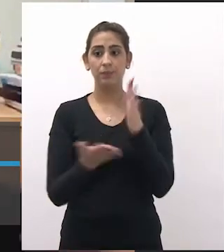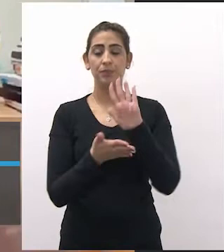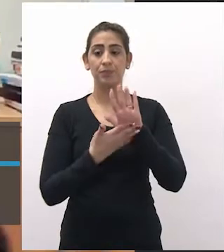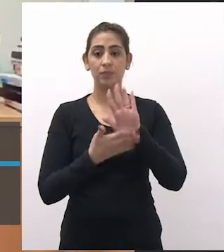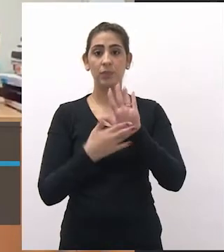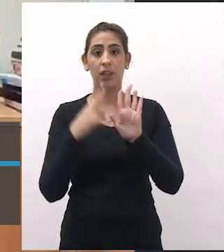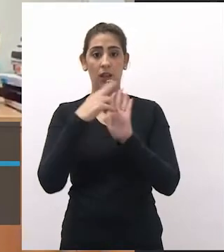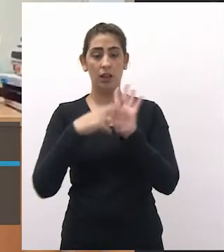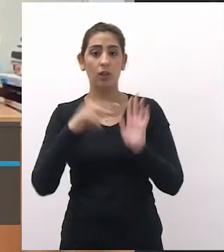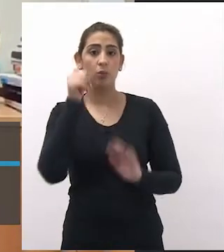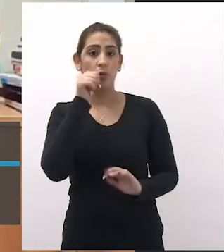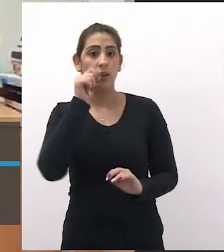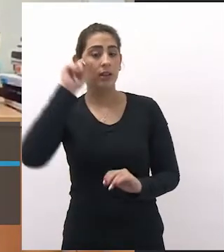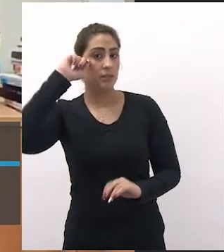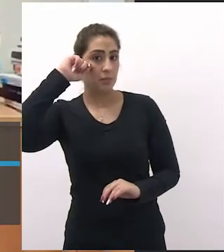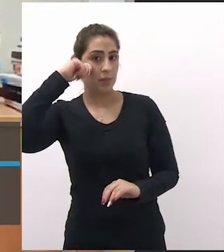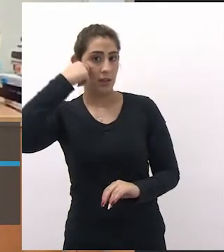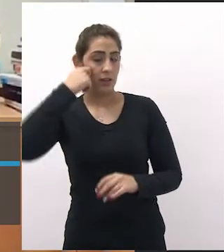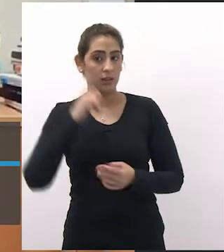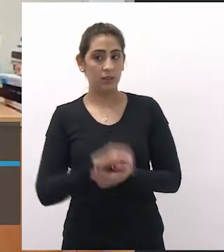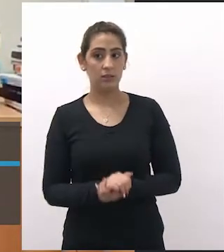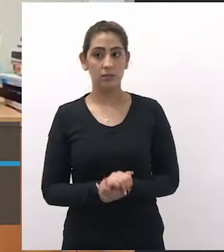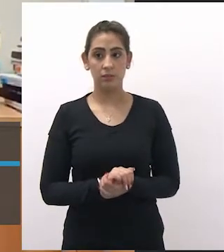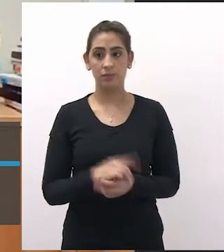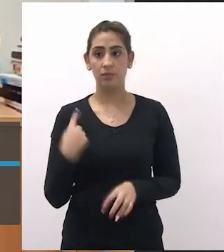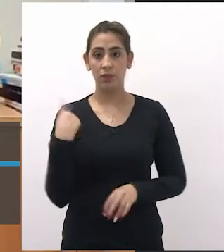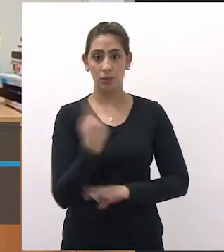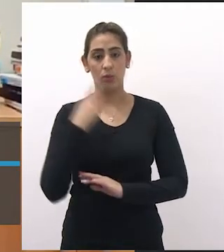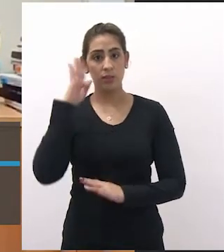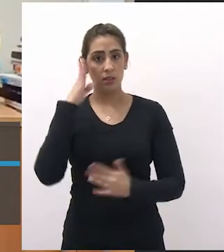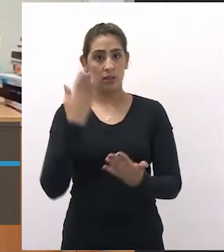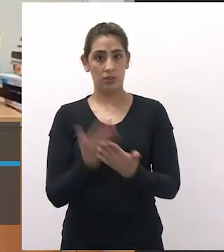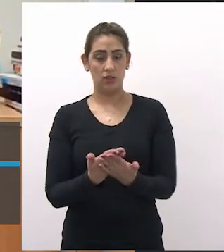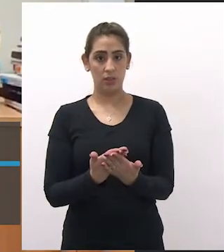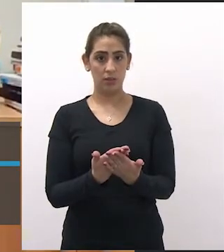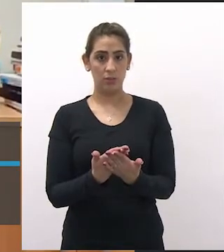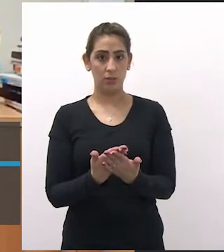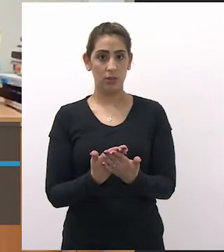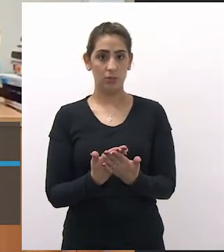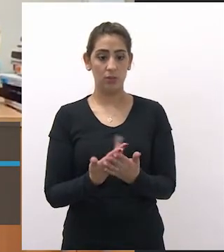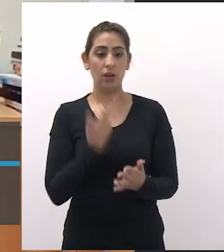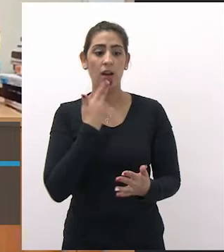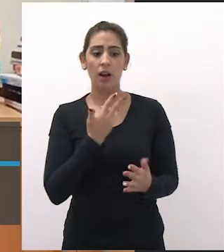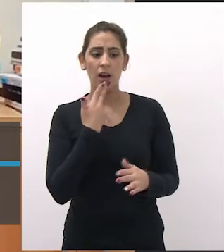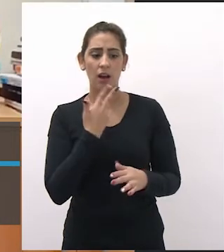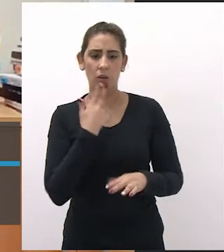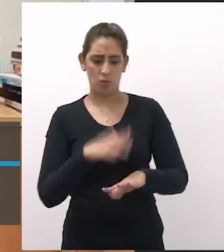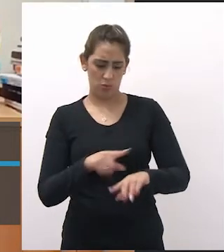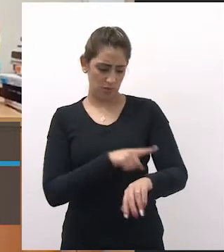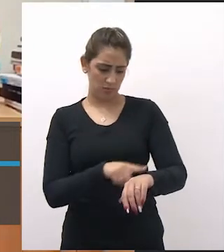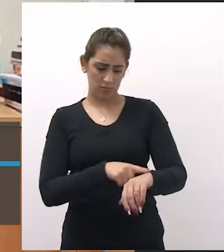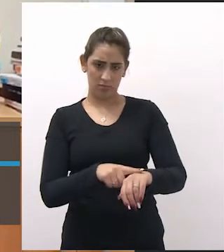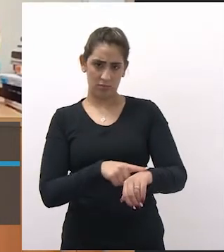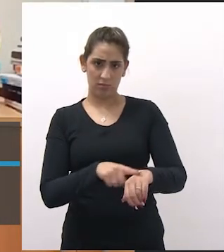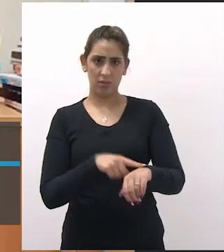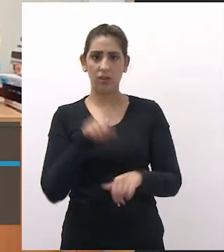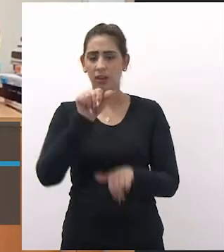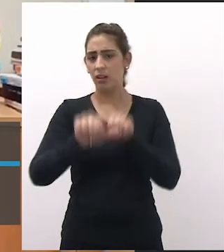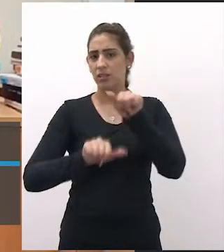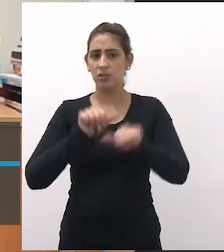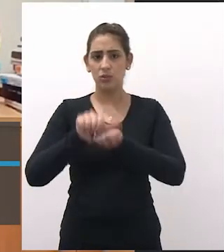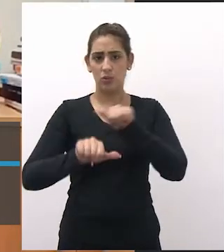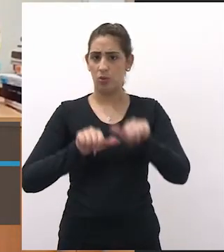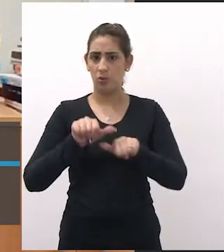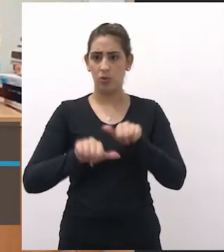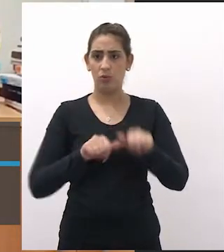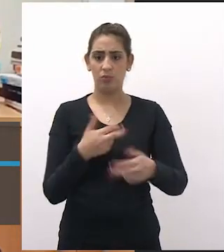Lendo Mulheres Pretas. Então, nós acreditamos que a cor da pele, ela se tornou um ato de